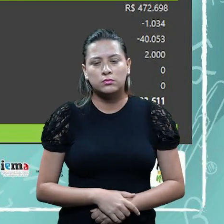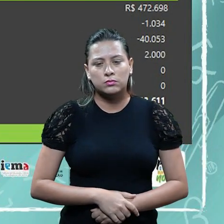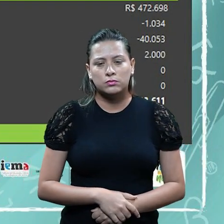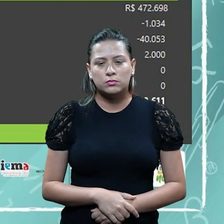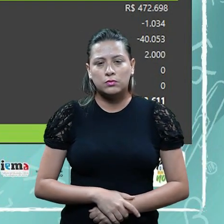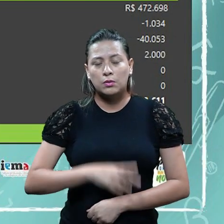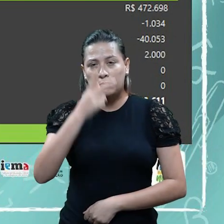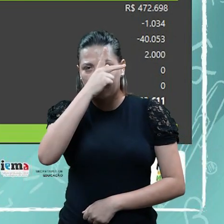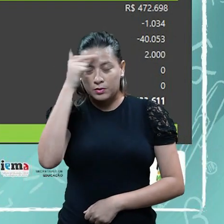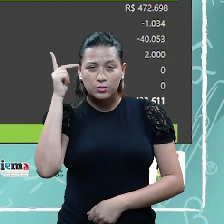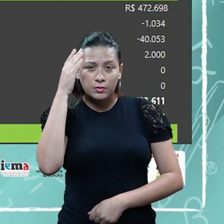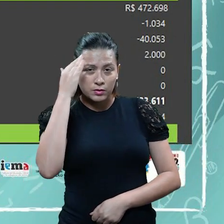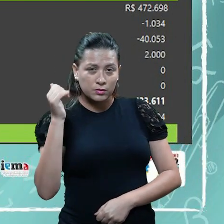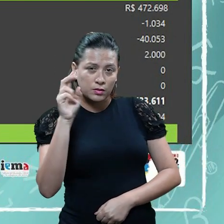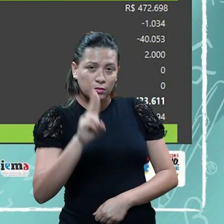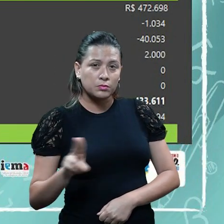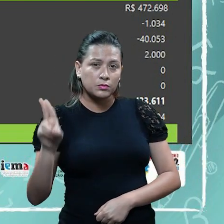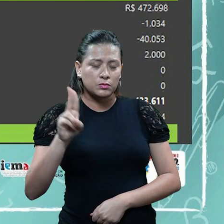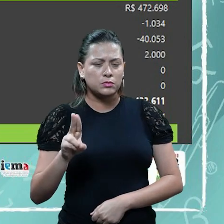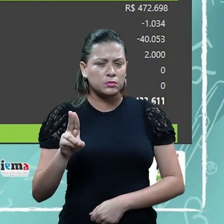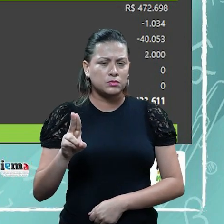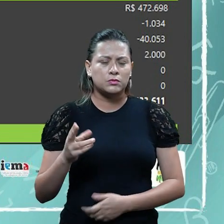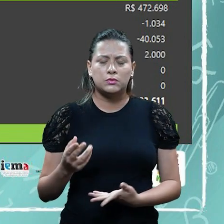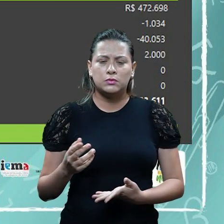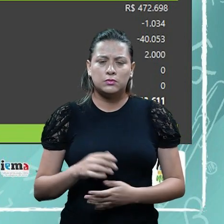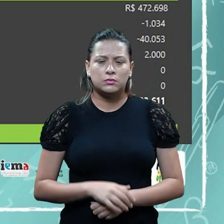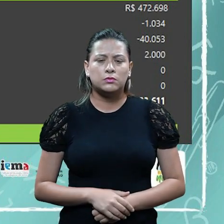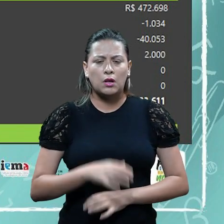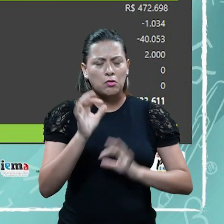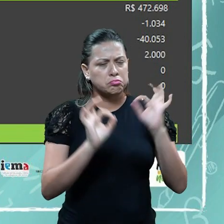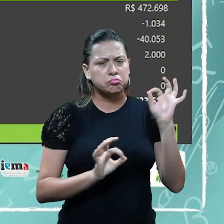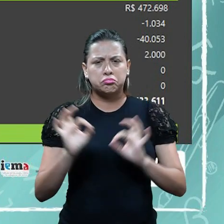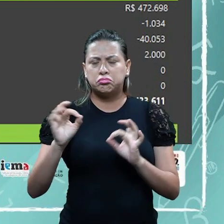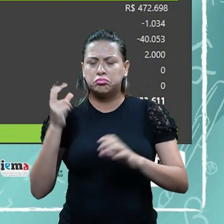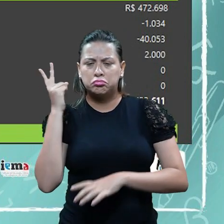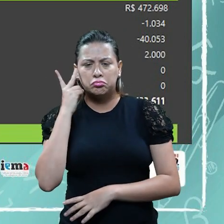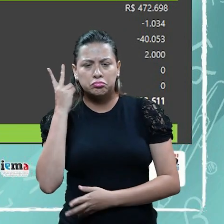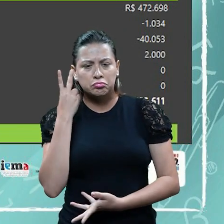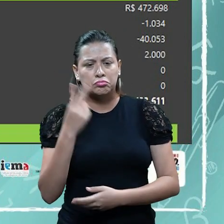no Excel pode desenvolver tranquilamente. Aqui